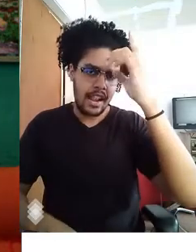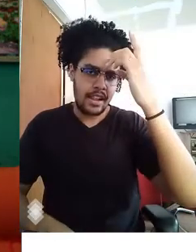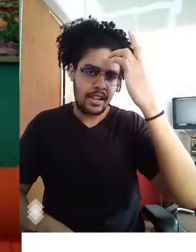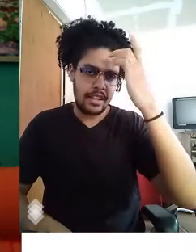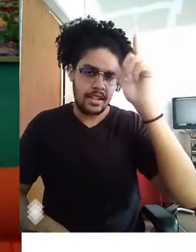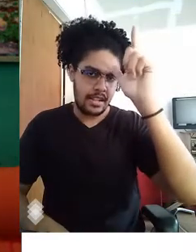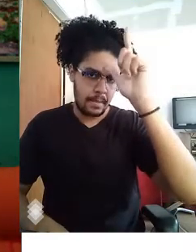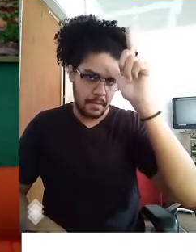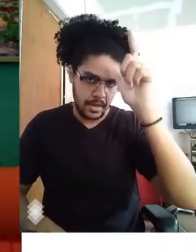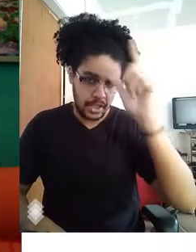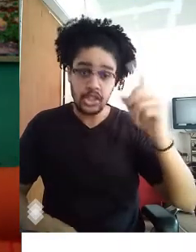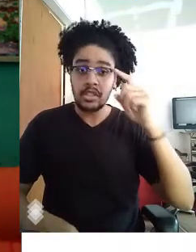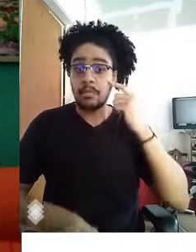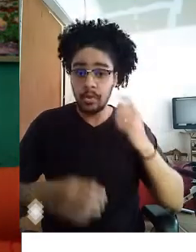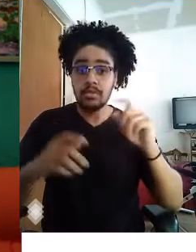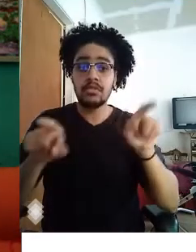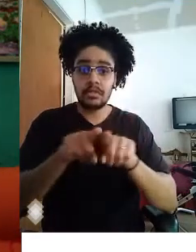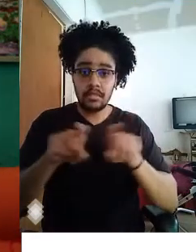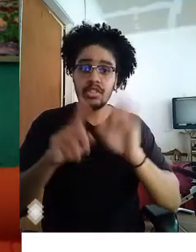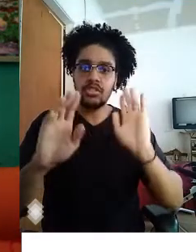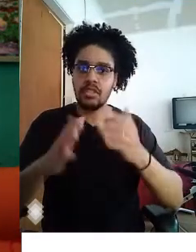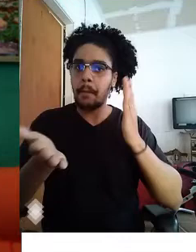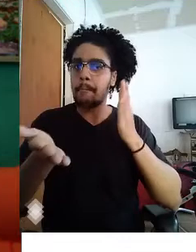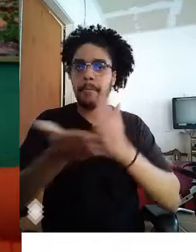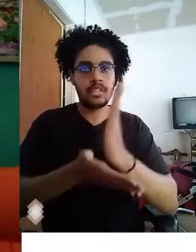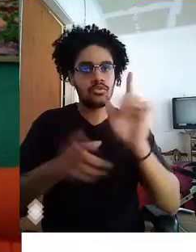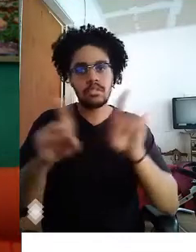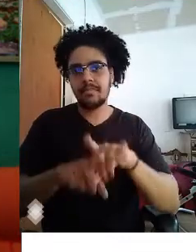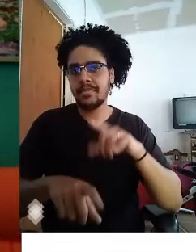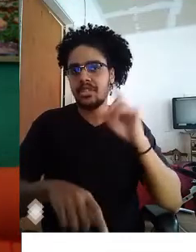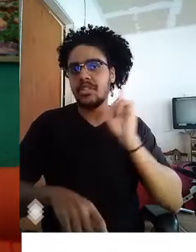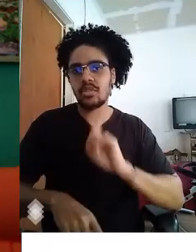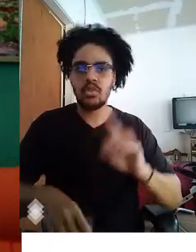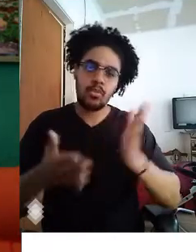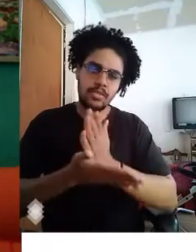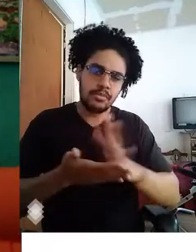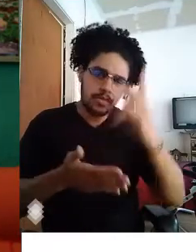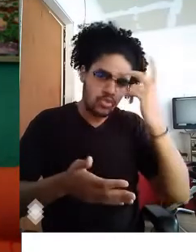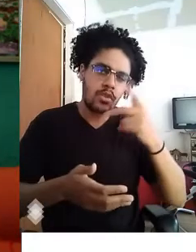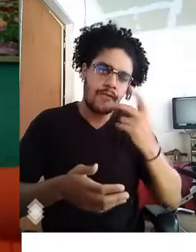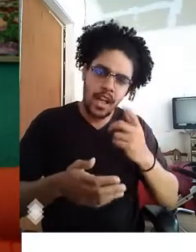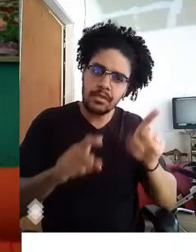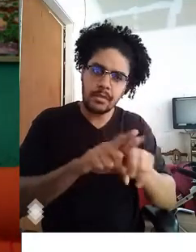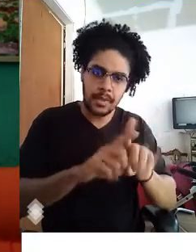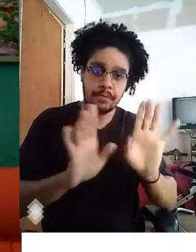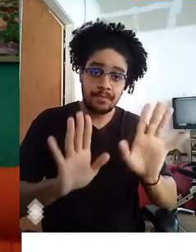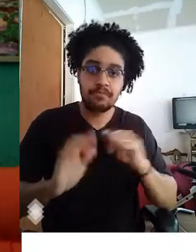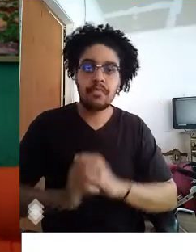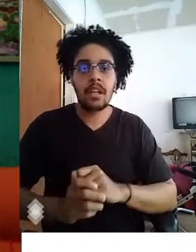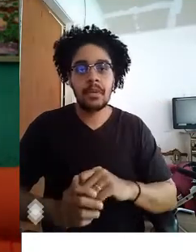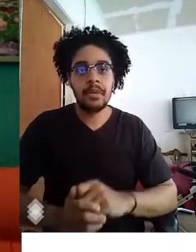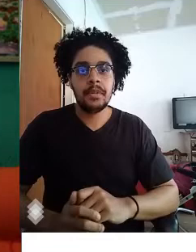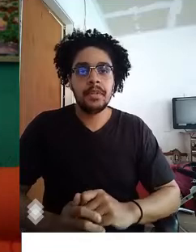autores, inclusive, consideram que a China já tem ultrapassado os Estados Unidos. Mas não é o nosso objetivo discutir isso aqui.